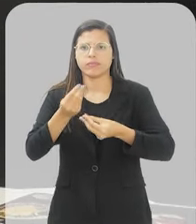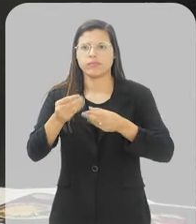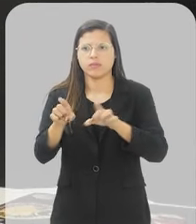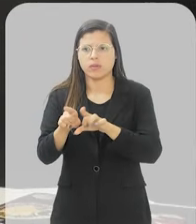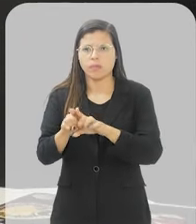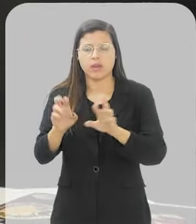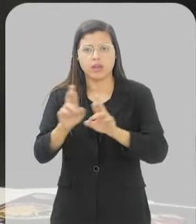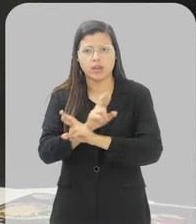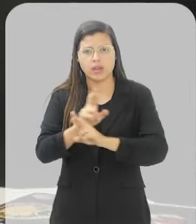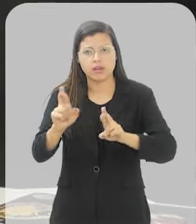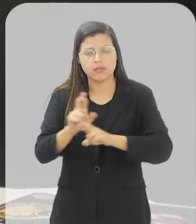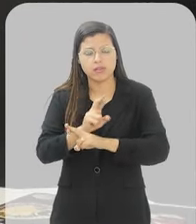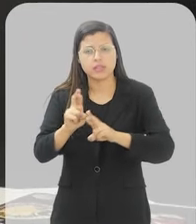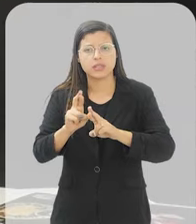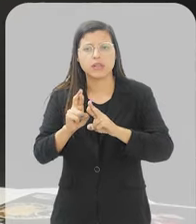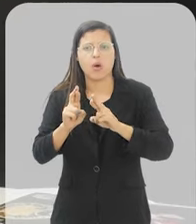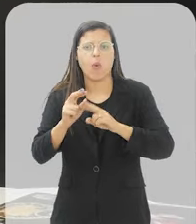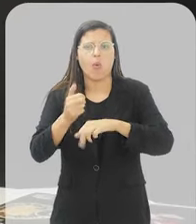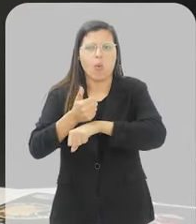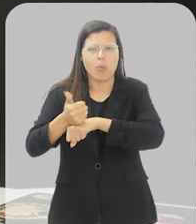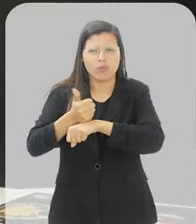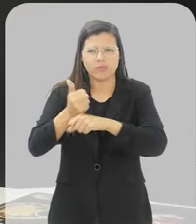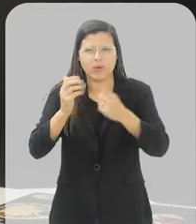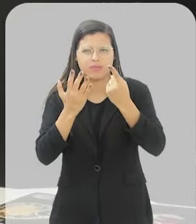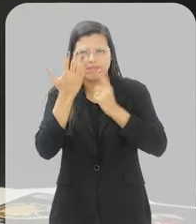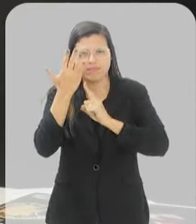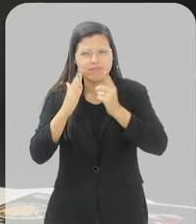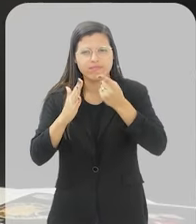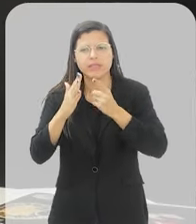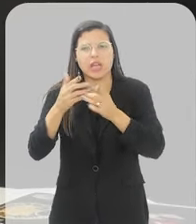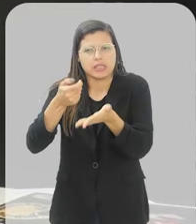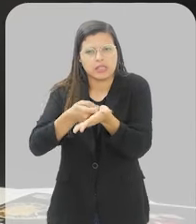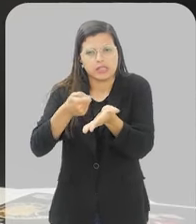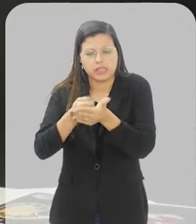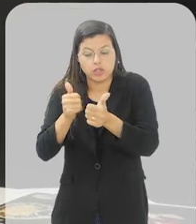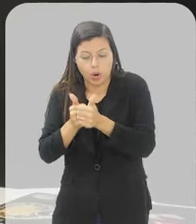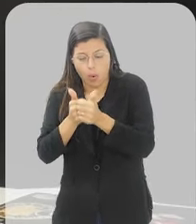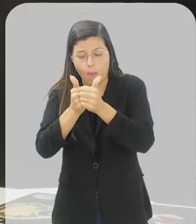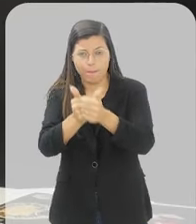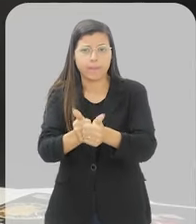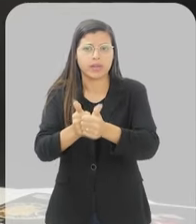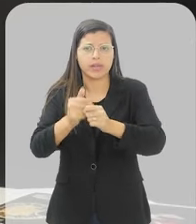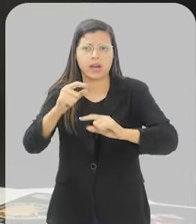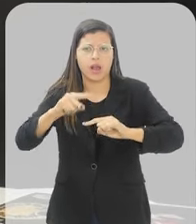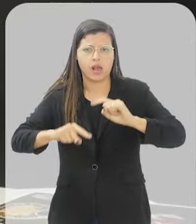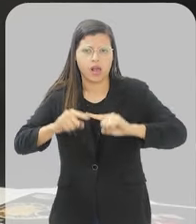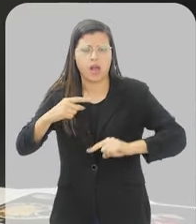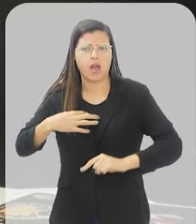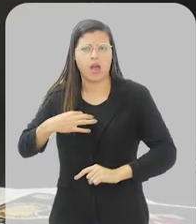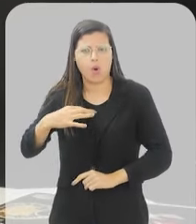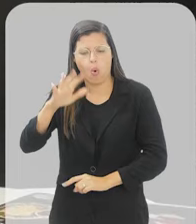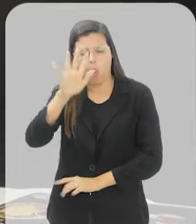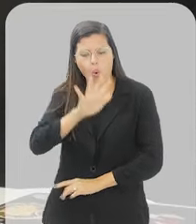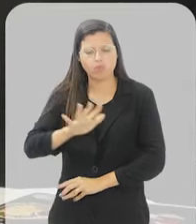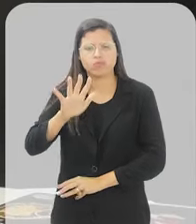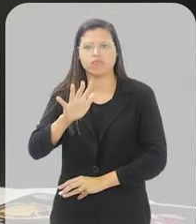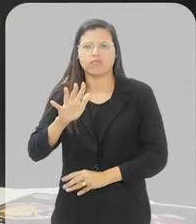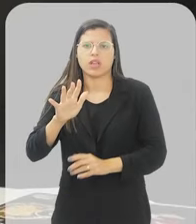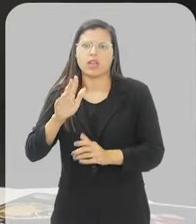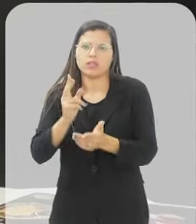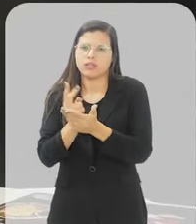essa tua relação com o carnavalesco em termos da exigência de acompanhar o figurino? Que eu sei que sempre a gente dá uma